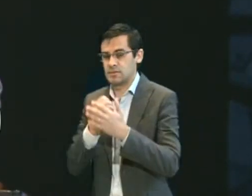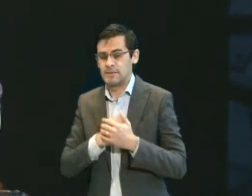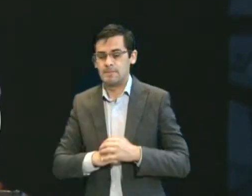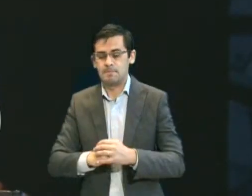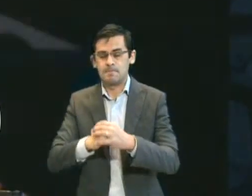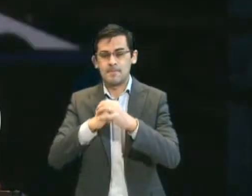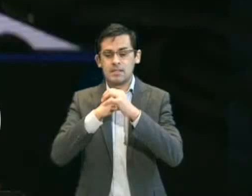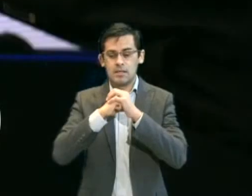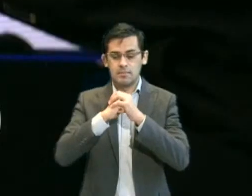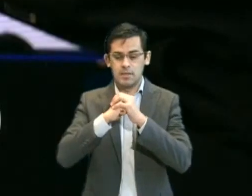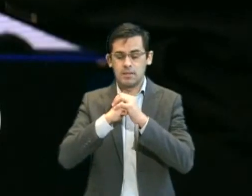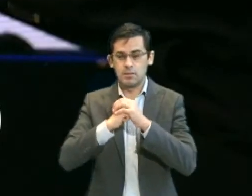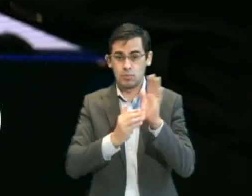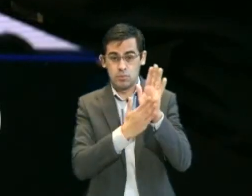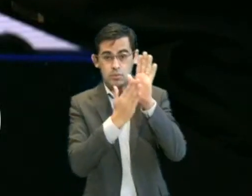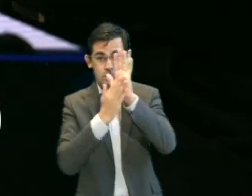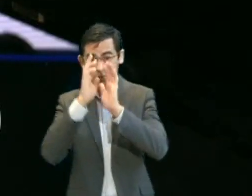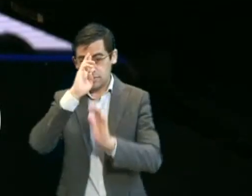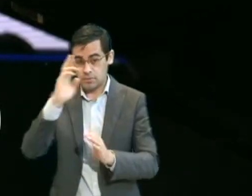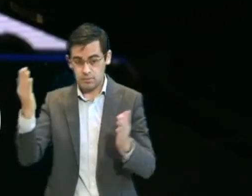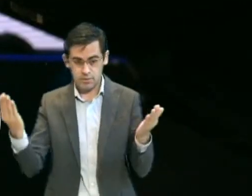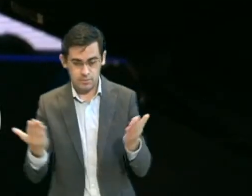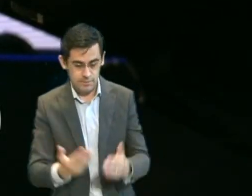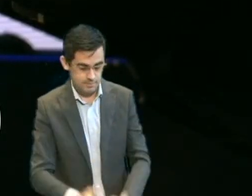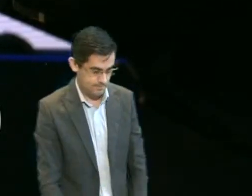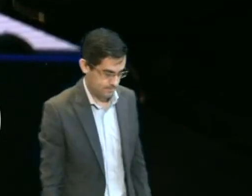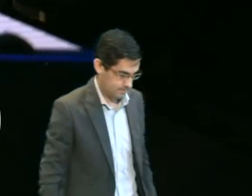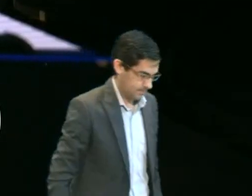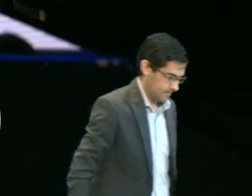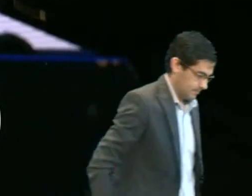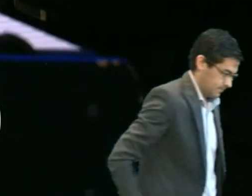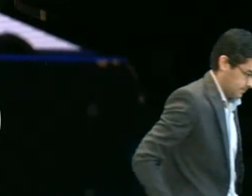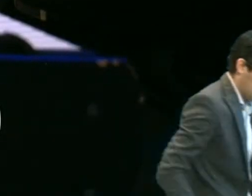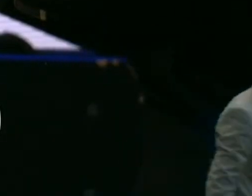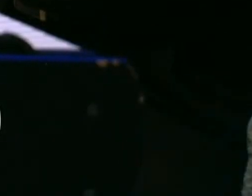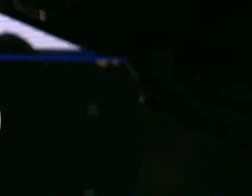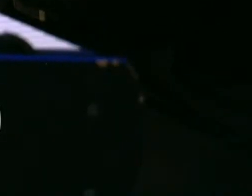amém. Ouve a Deus agora. No início